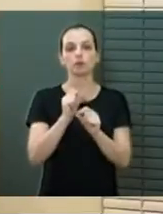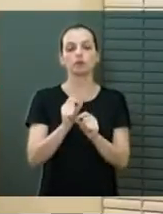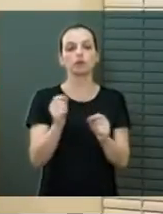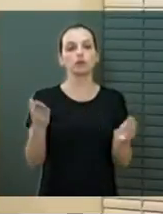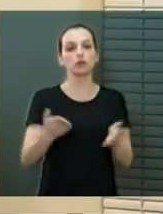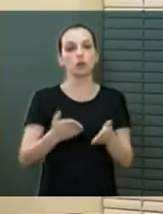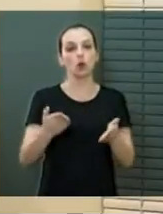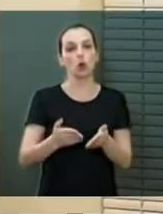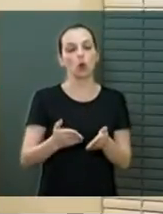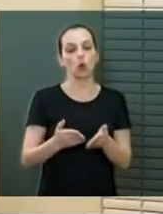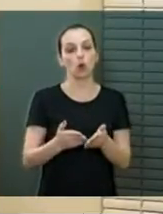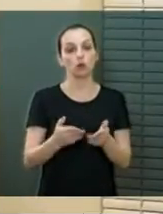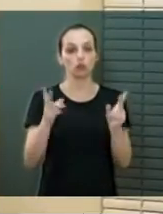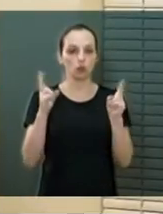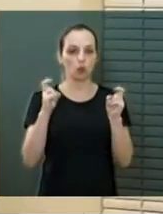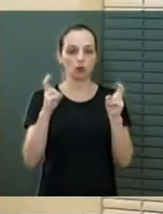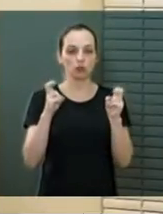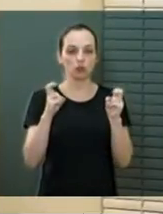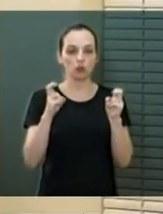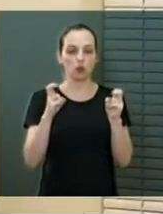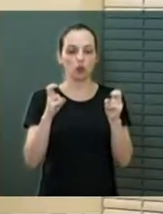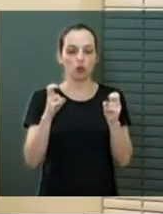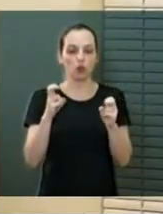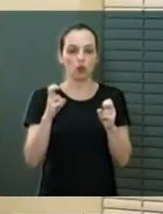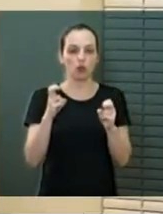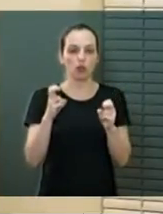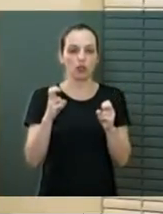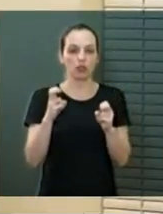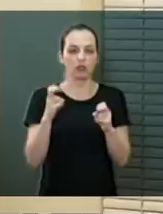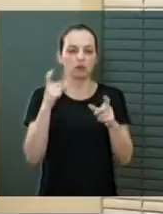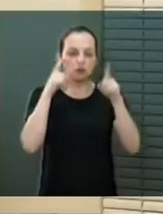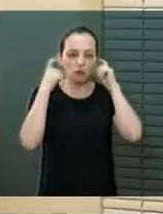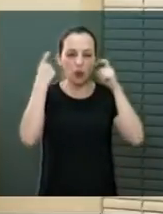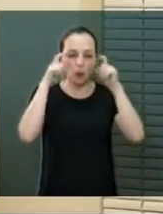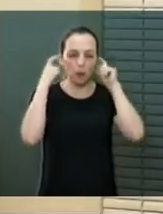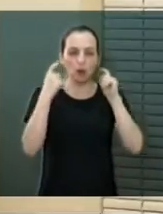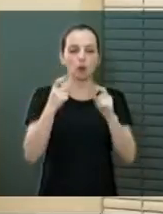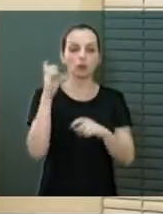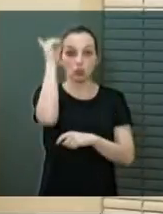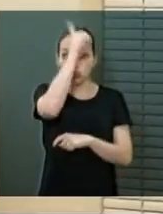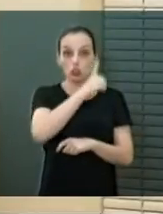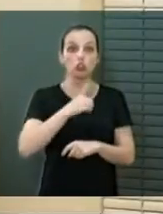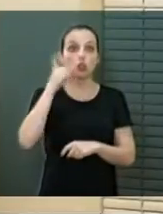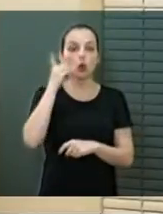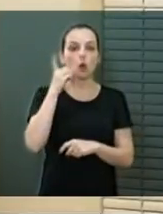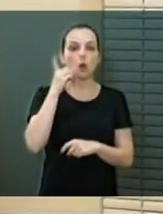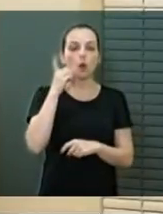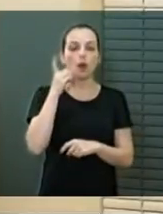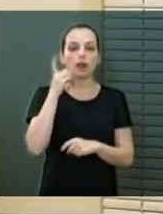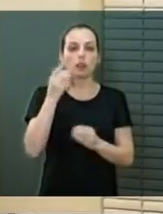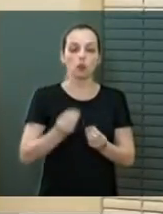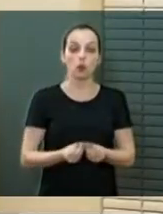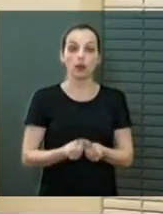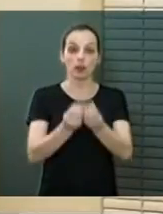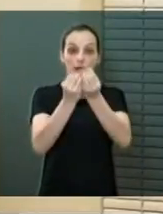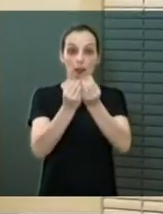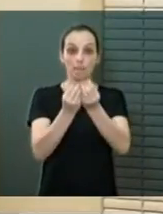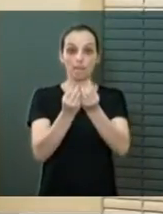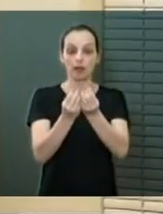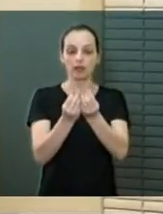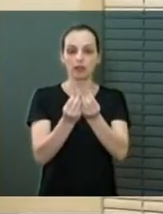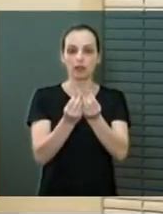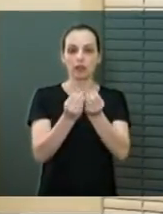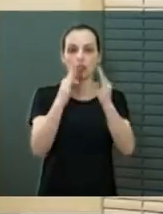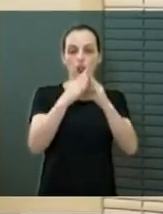Hoje eu começo com o assunto, então, que me tirou o sono. Domingo, durante a missa das 10 horas da manhã, na Nossa Senhora das Graças, a Igreja Redonda na